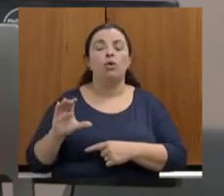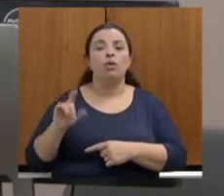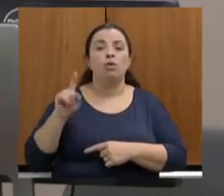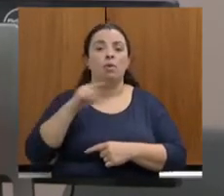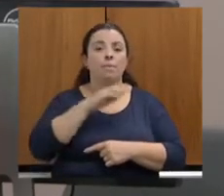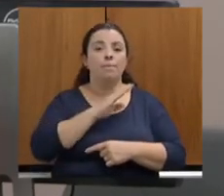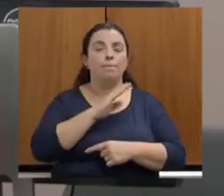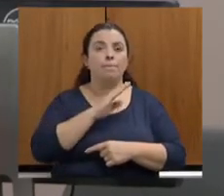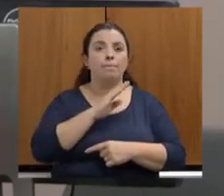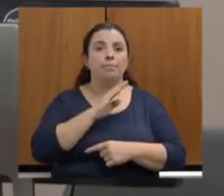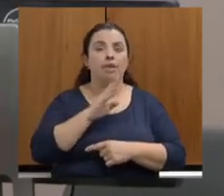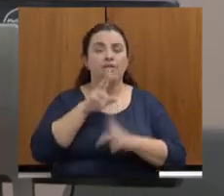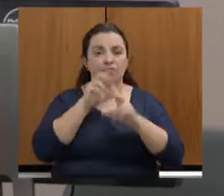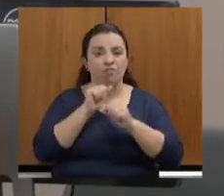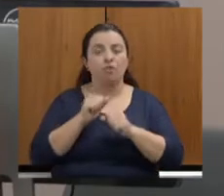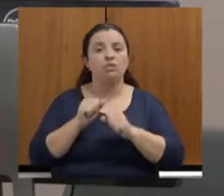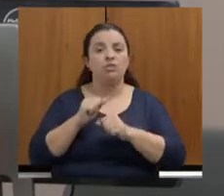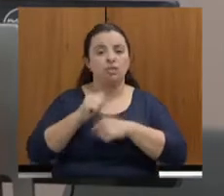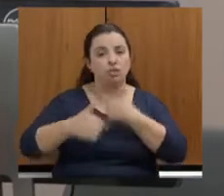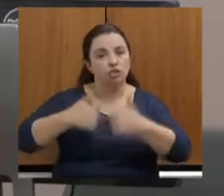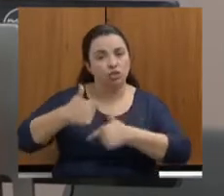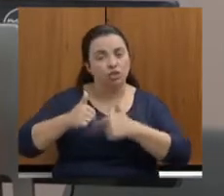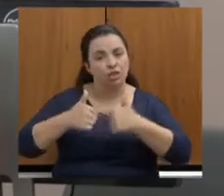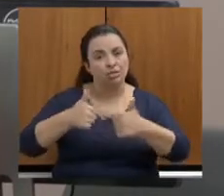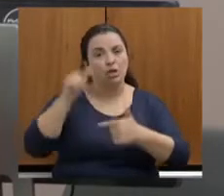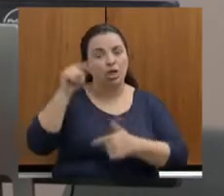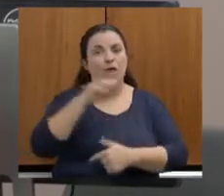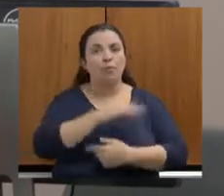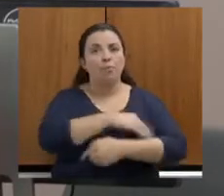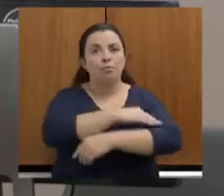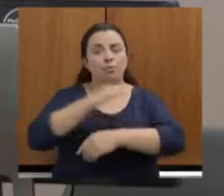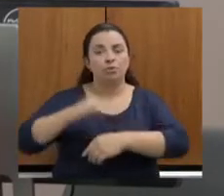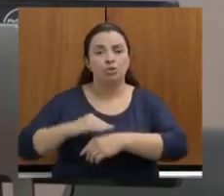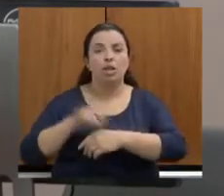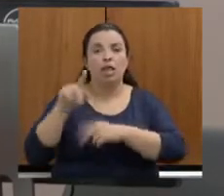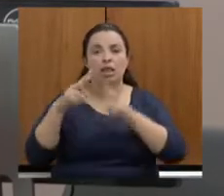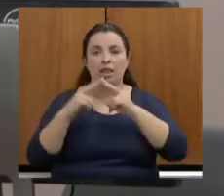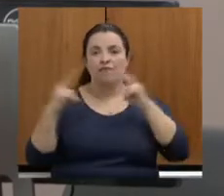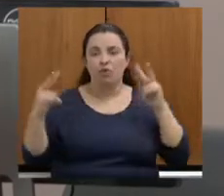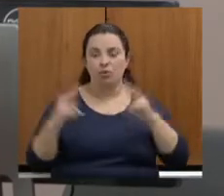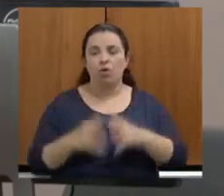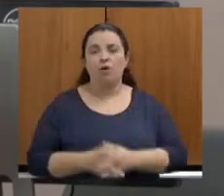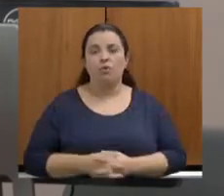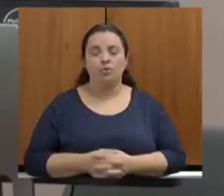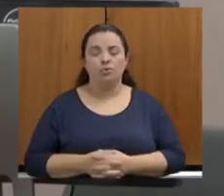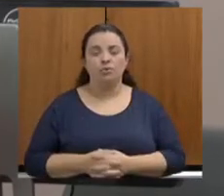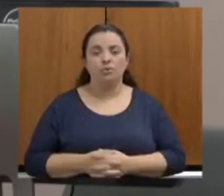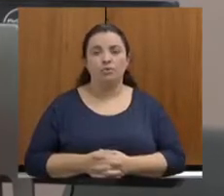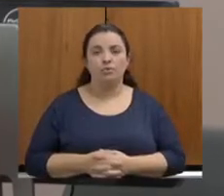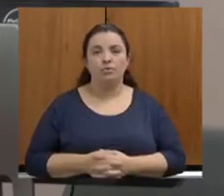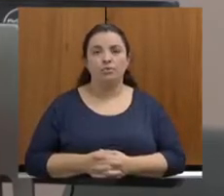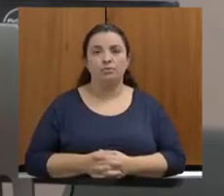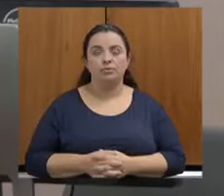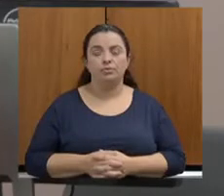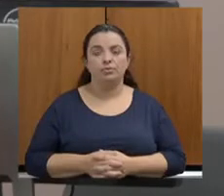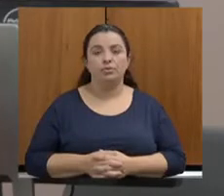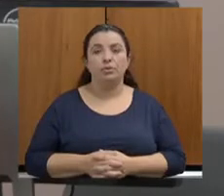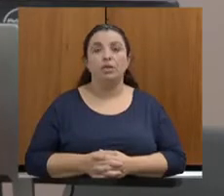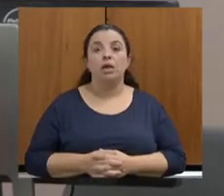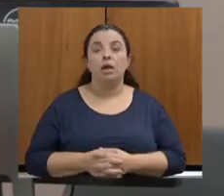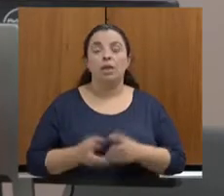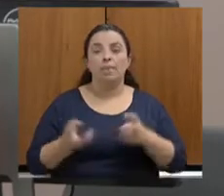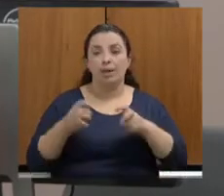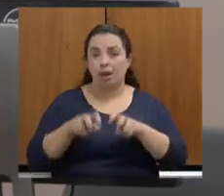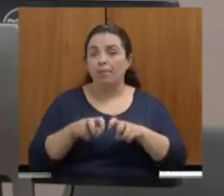Ministério Público Federal ele está virtual conosco e para mesa